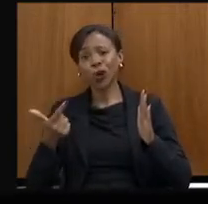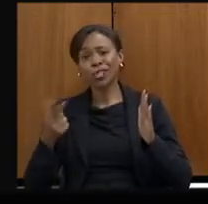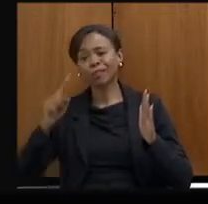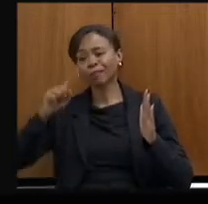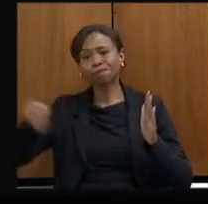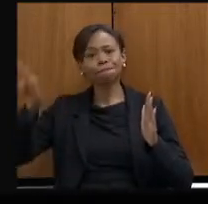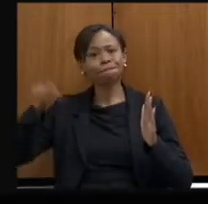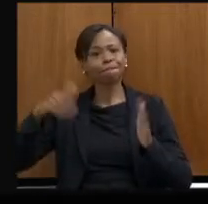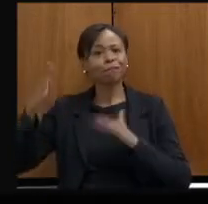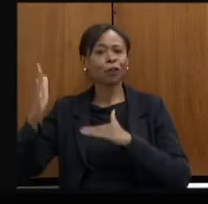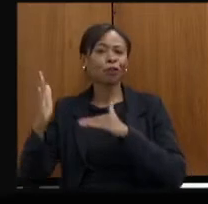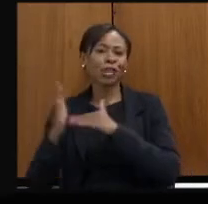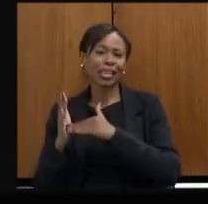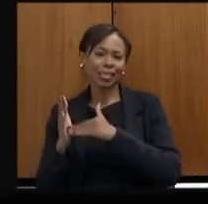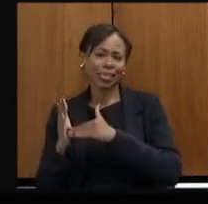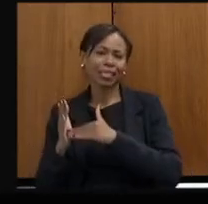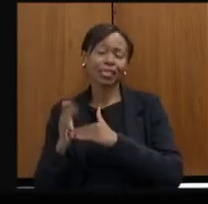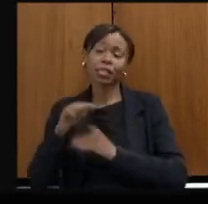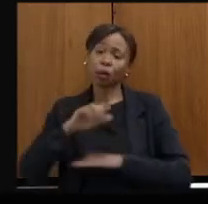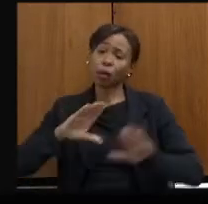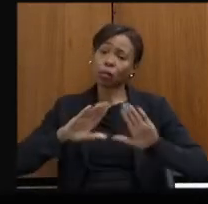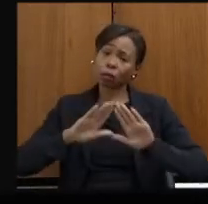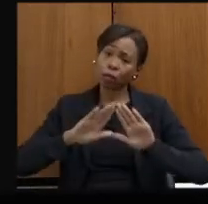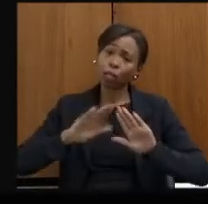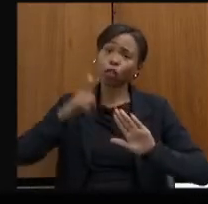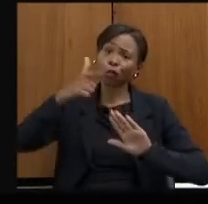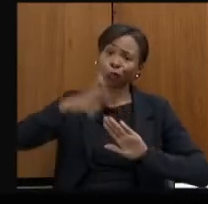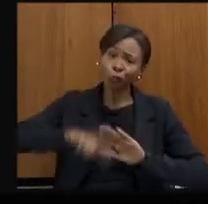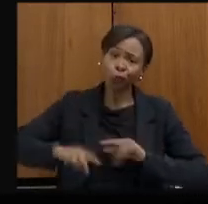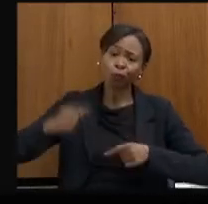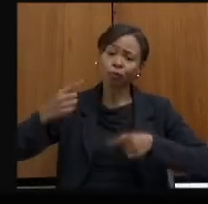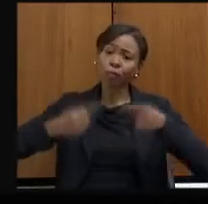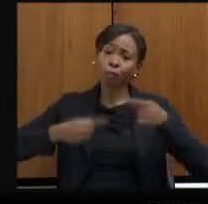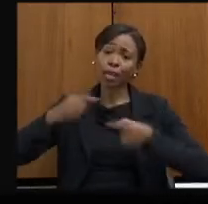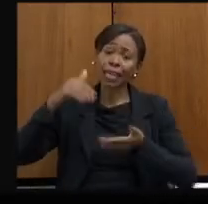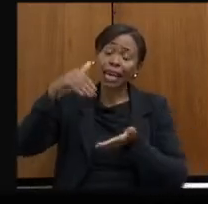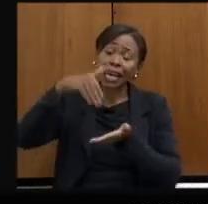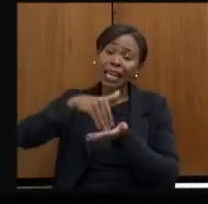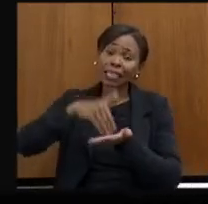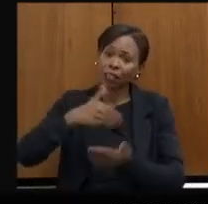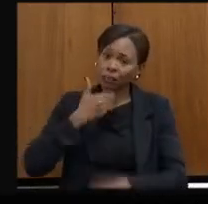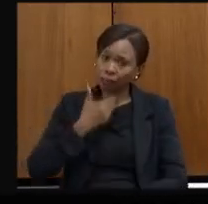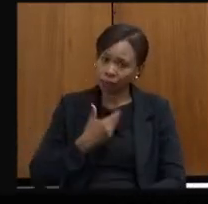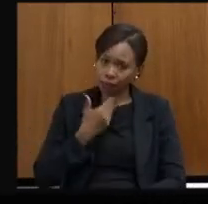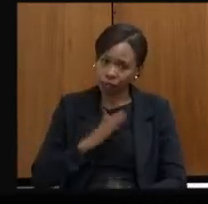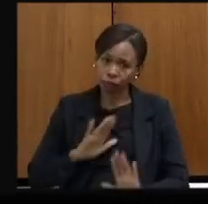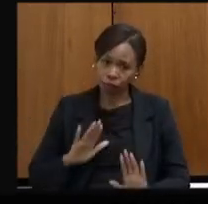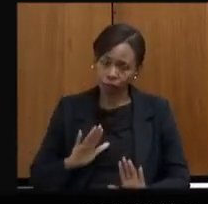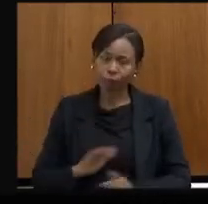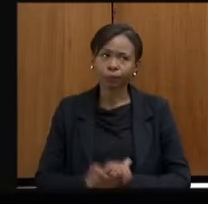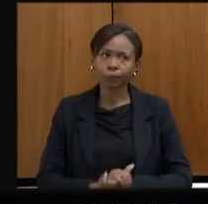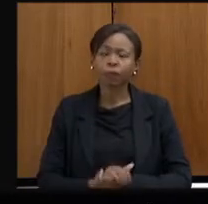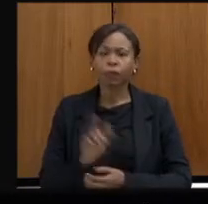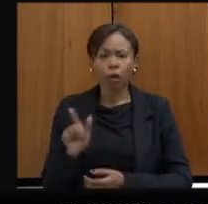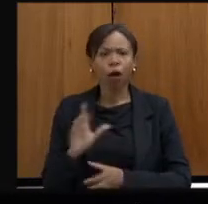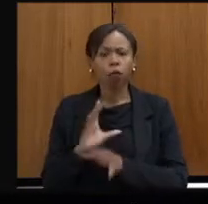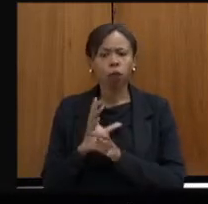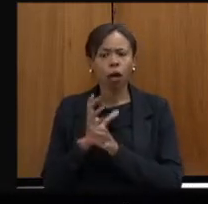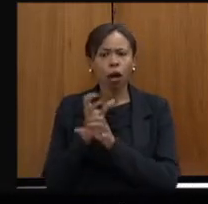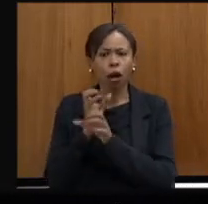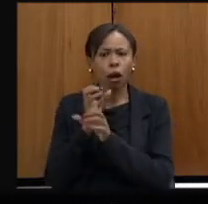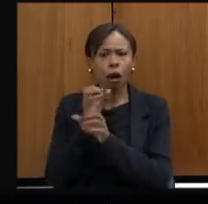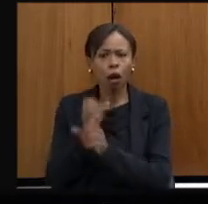vai ter que fazer esse debate novamente até o final do ano. Então é uma receita